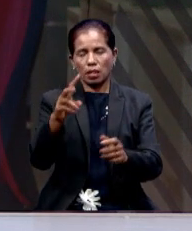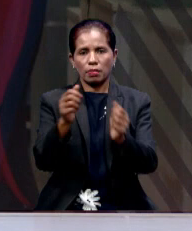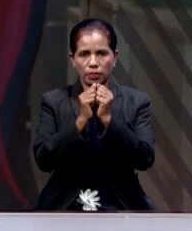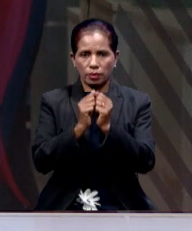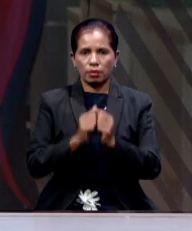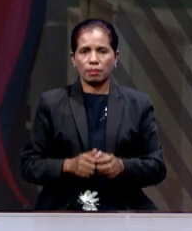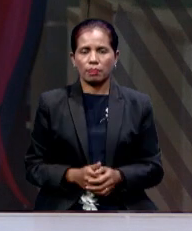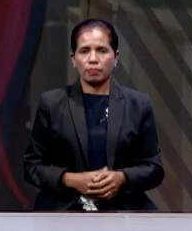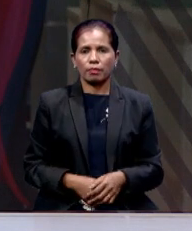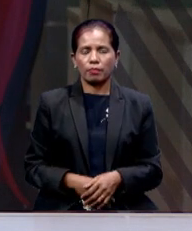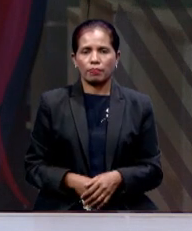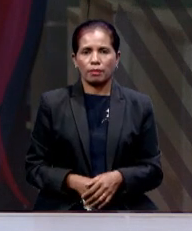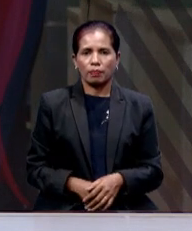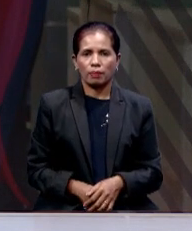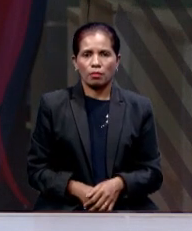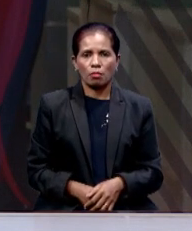motoc.